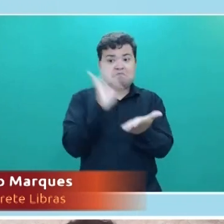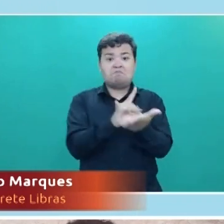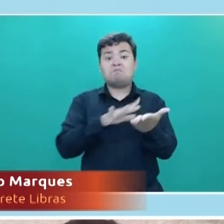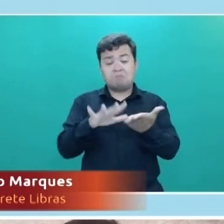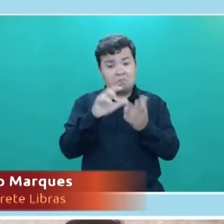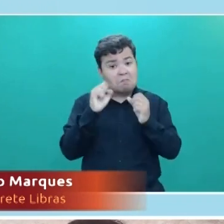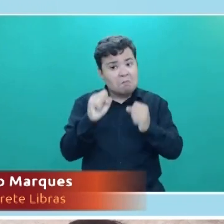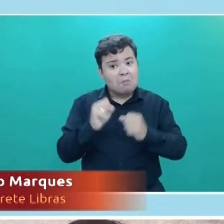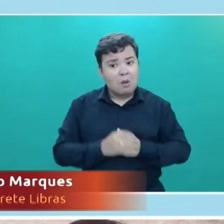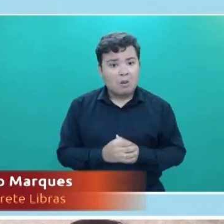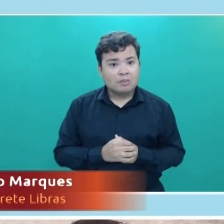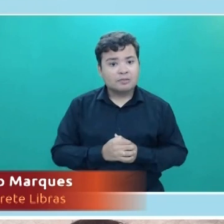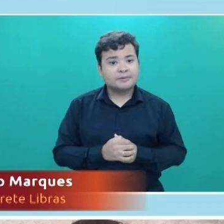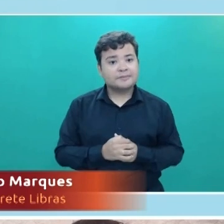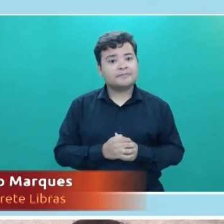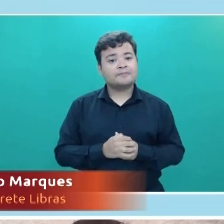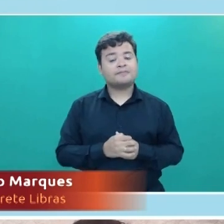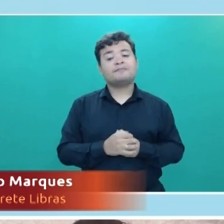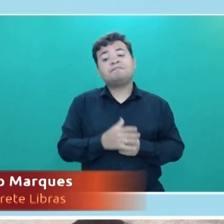que discursos